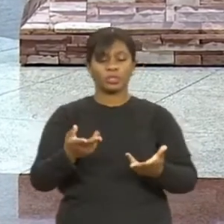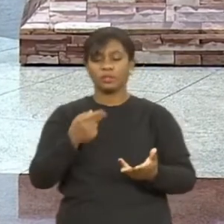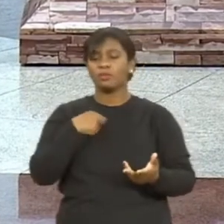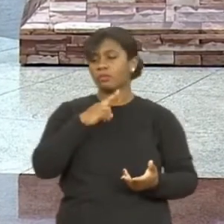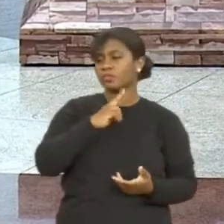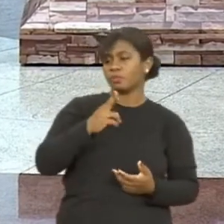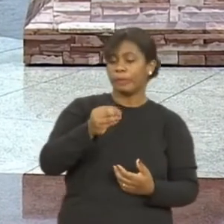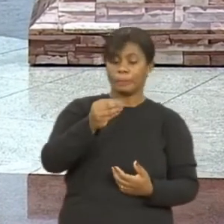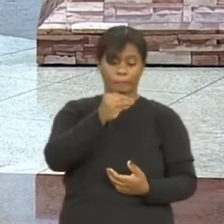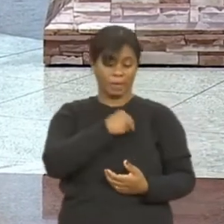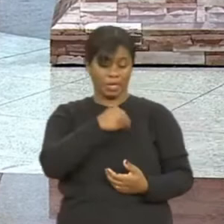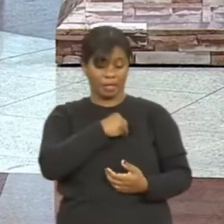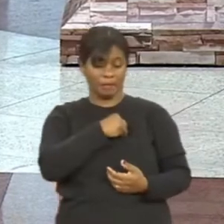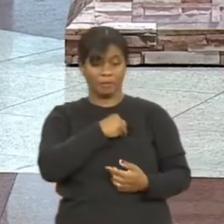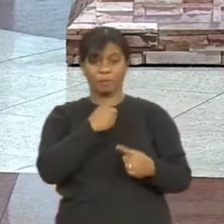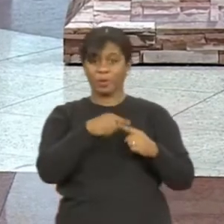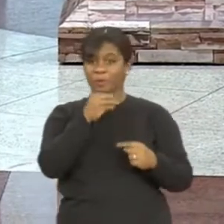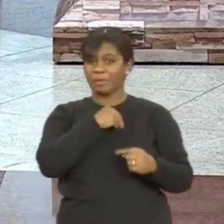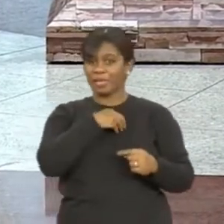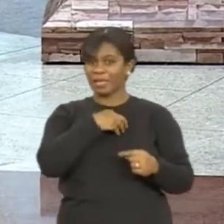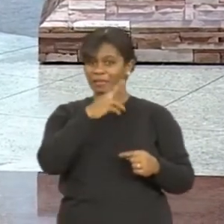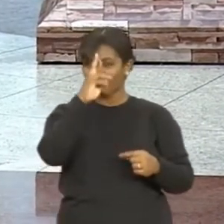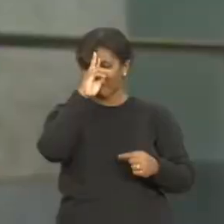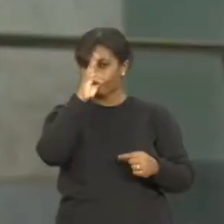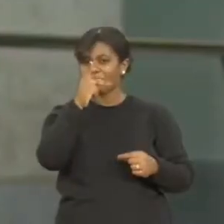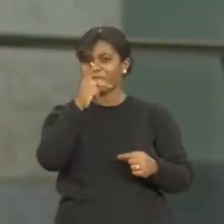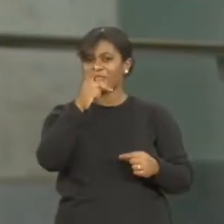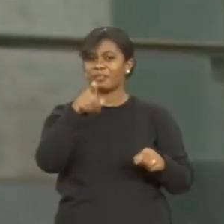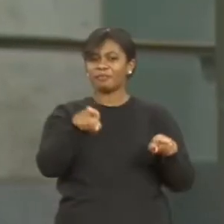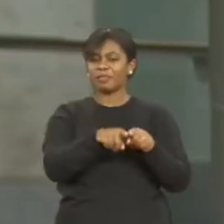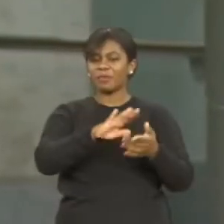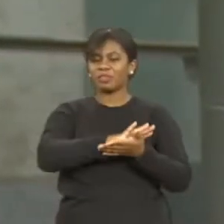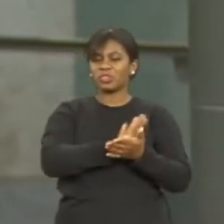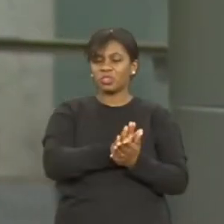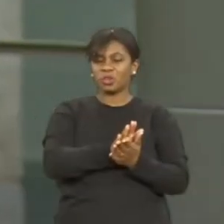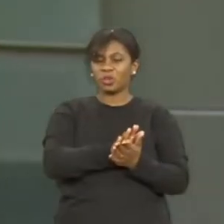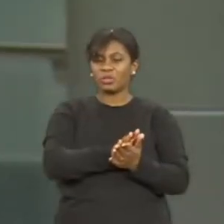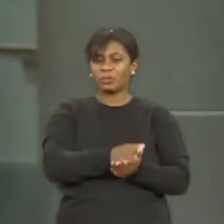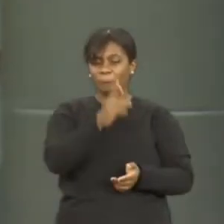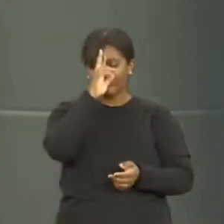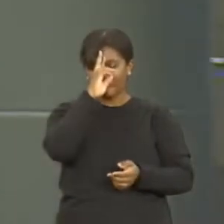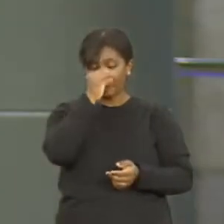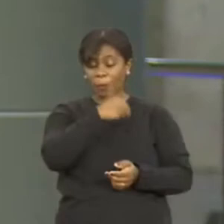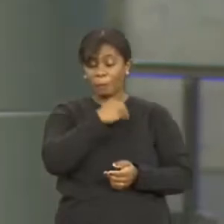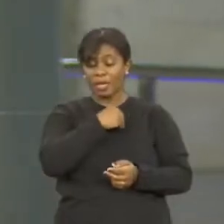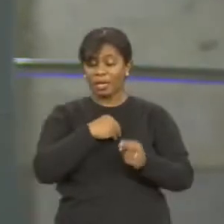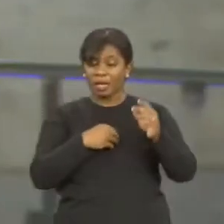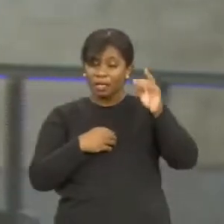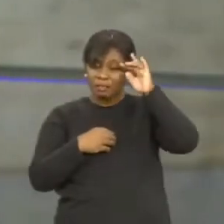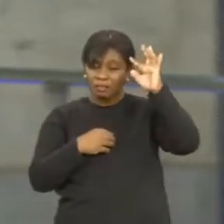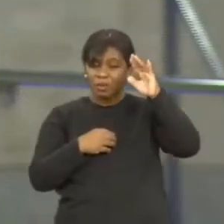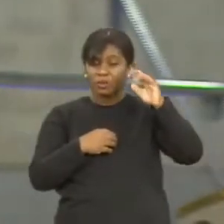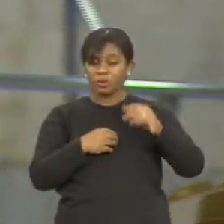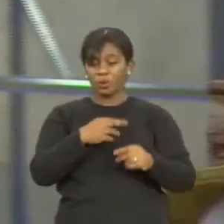O pecado engana e destrói. O pecado te ilude. O pecado te leva para o inferno.